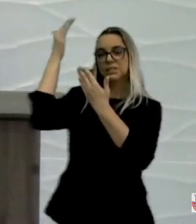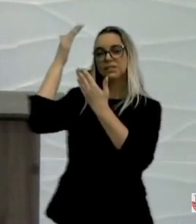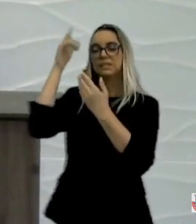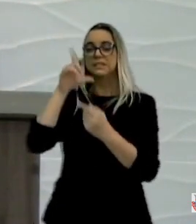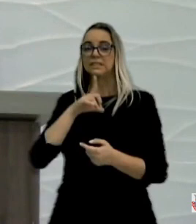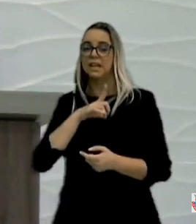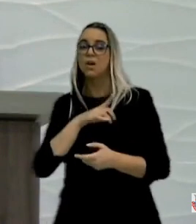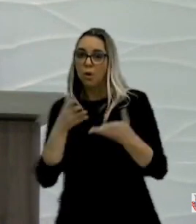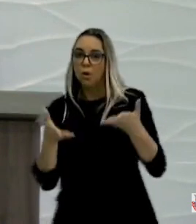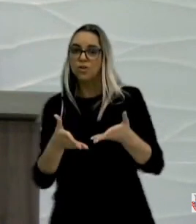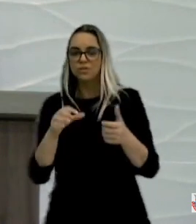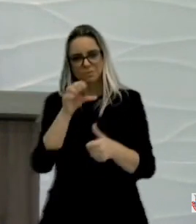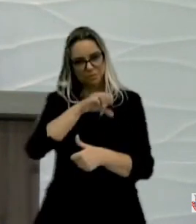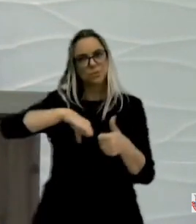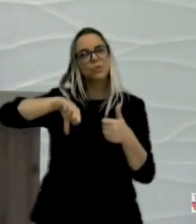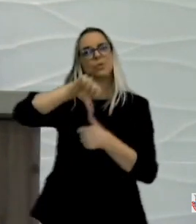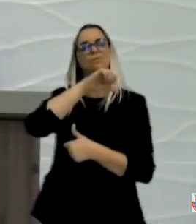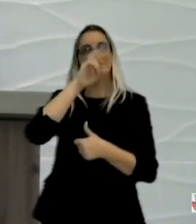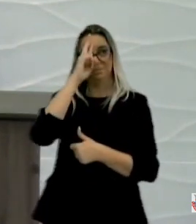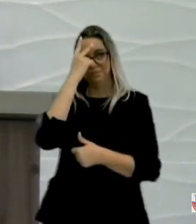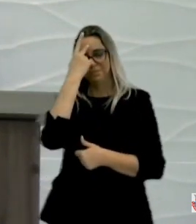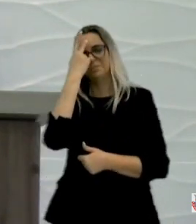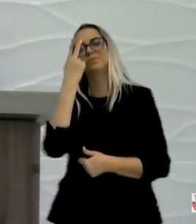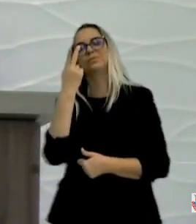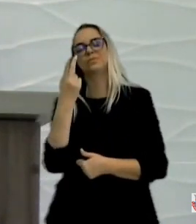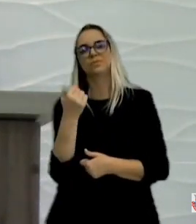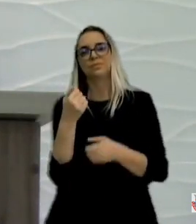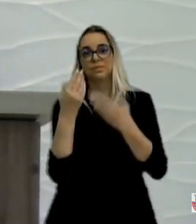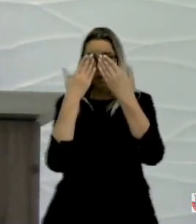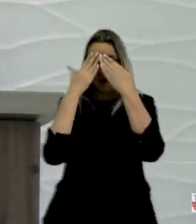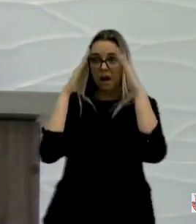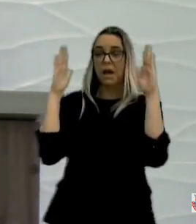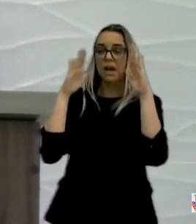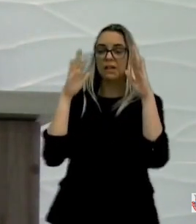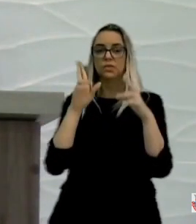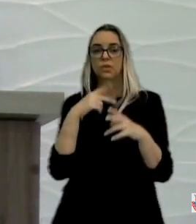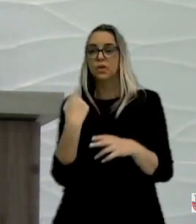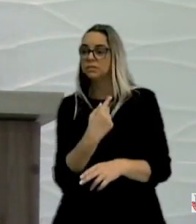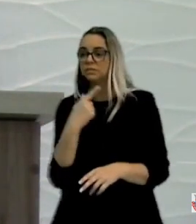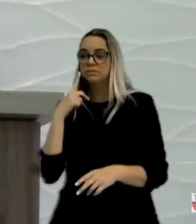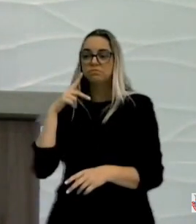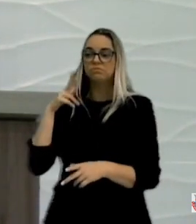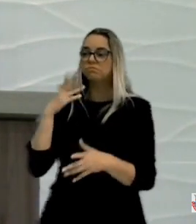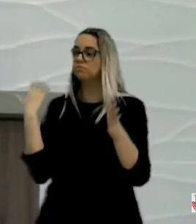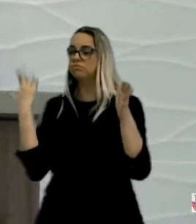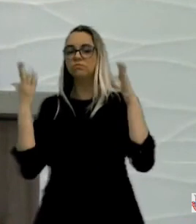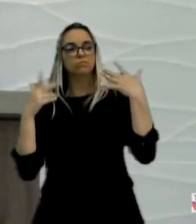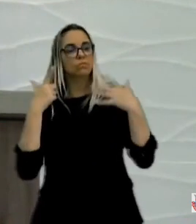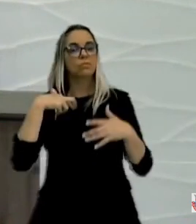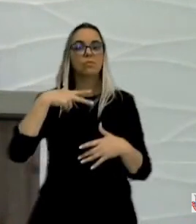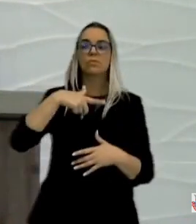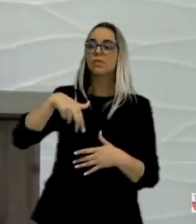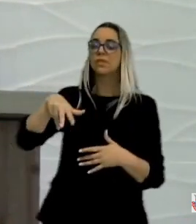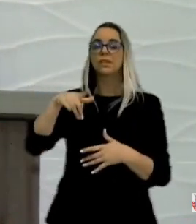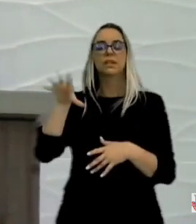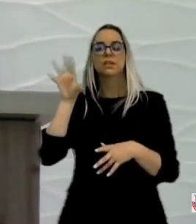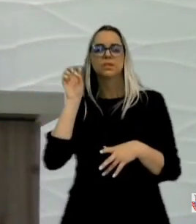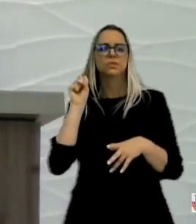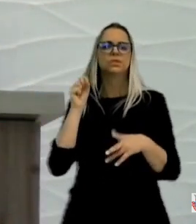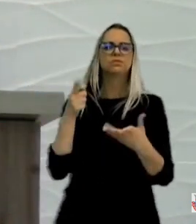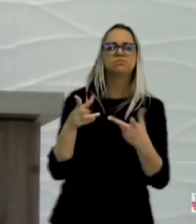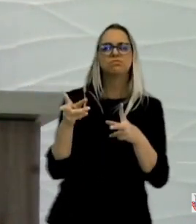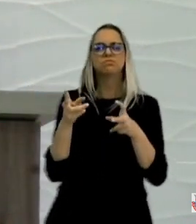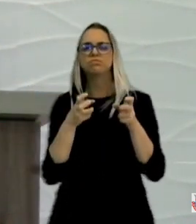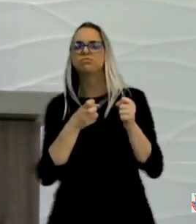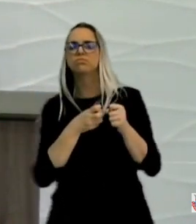visão diferenciada hoje. A gente anda, a gente escuta. Da população, tem pessoas que dizem, chega